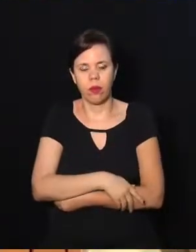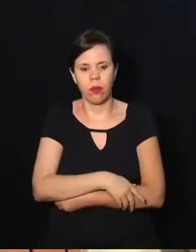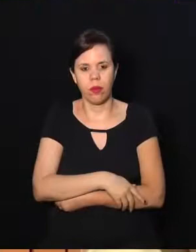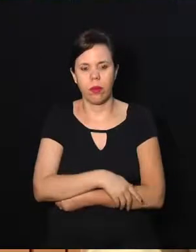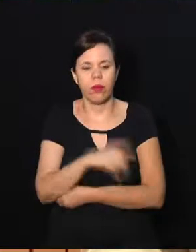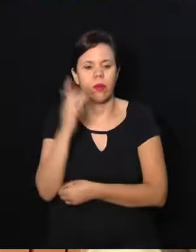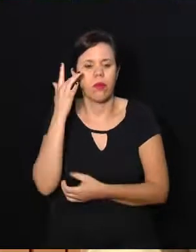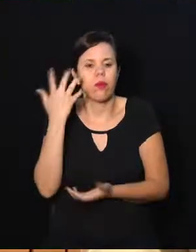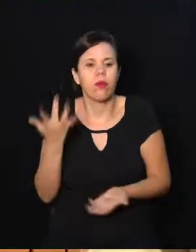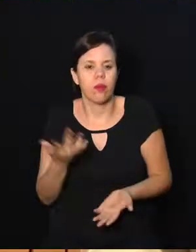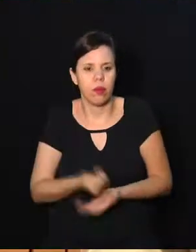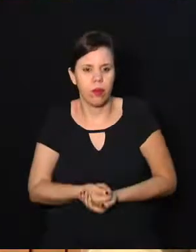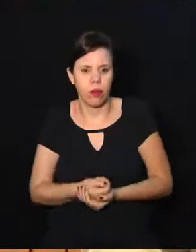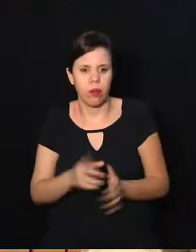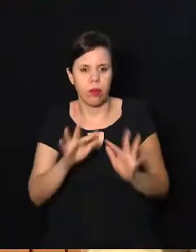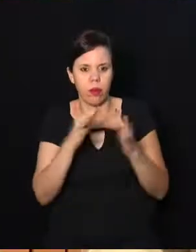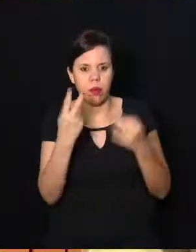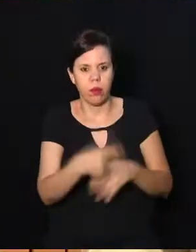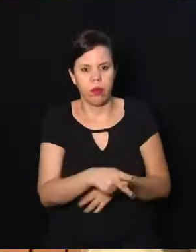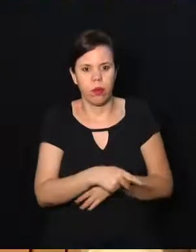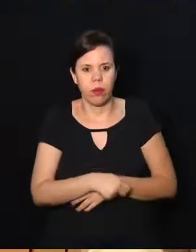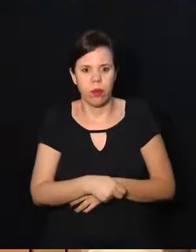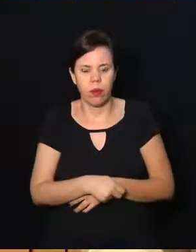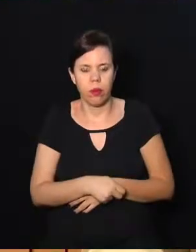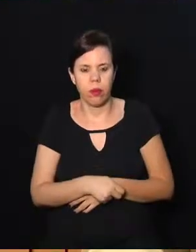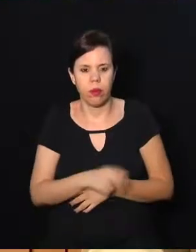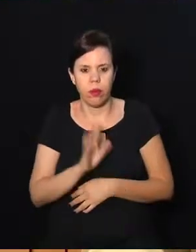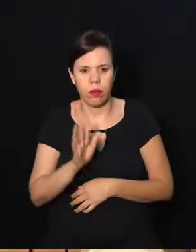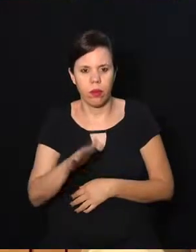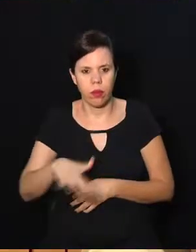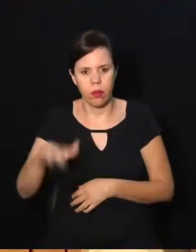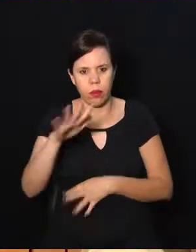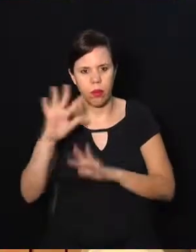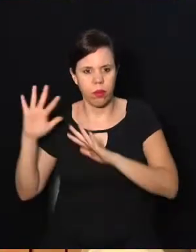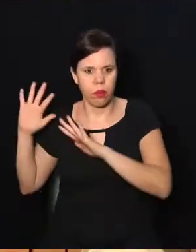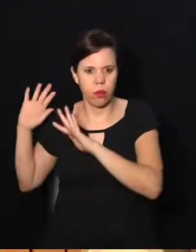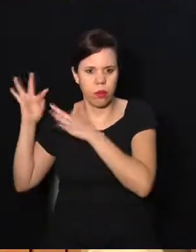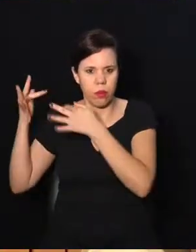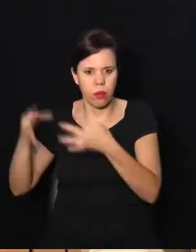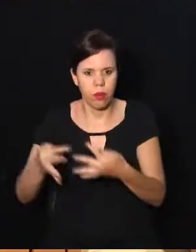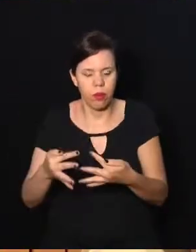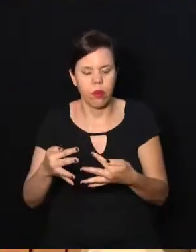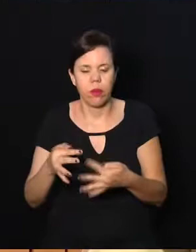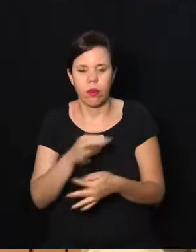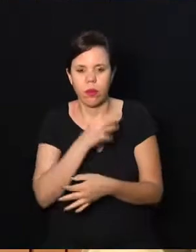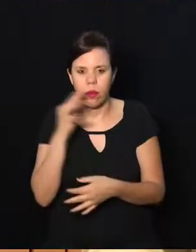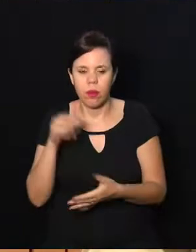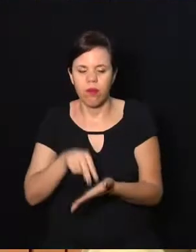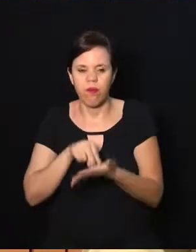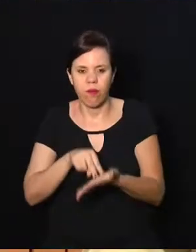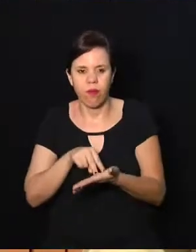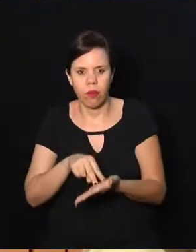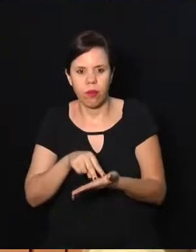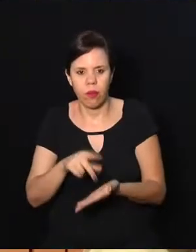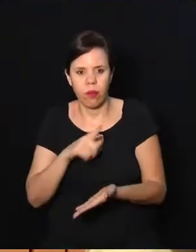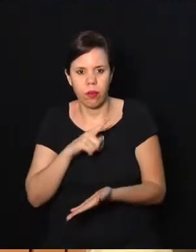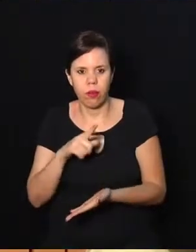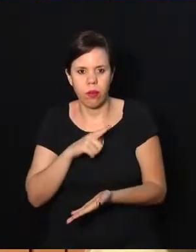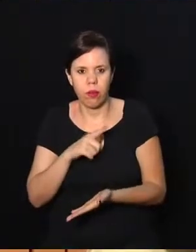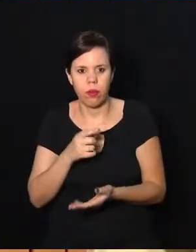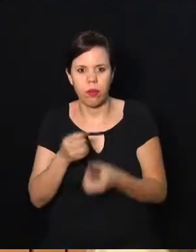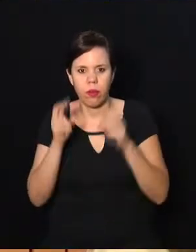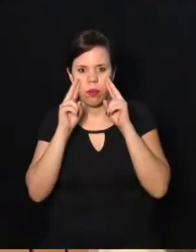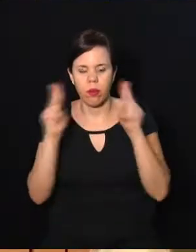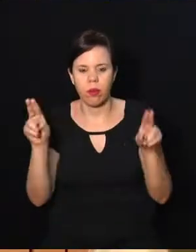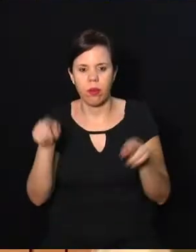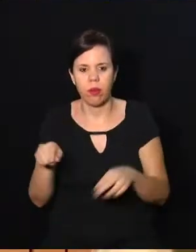Eu acho que a família dele é uma família que vem já de uma raiz muito bem irrigada. Nós temos aqui, eu posso dar o